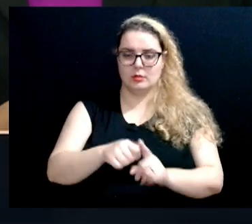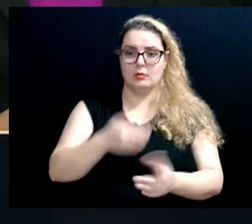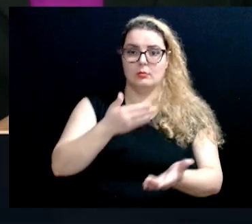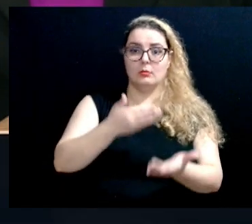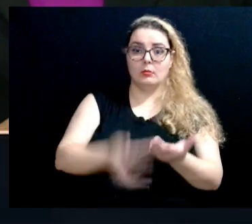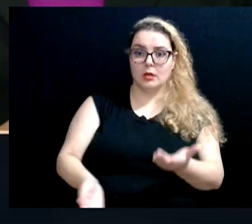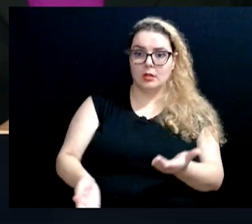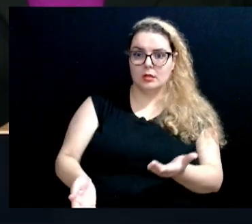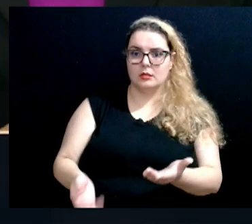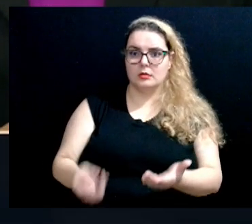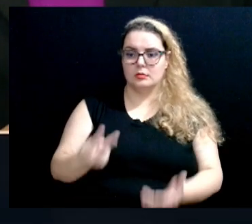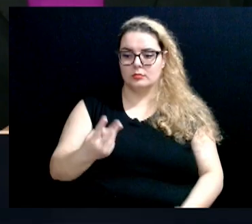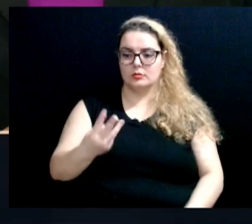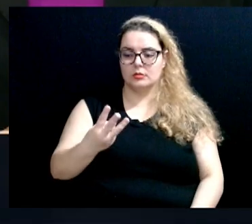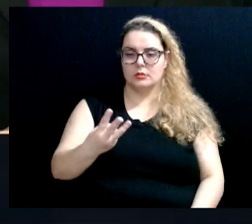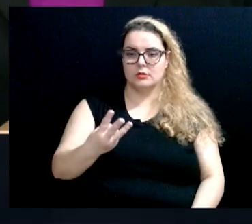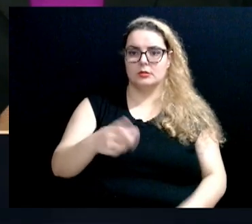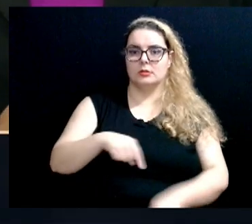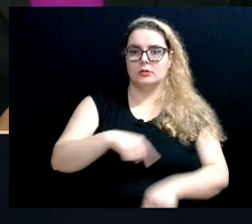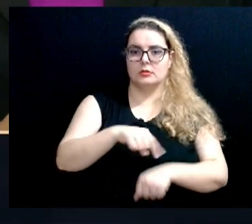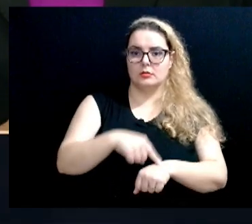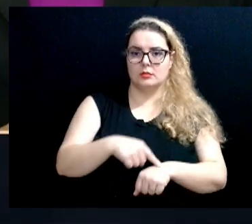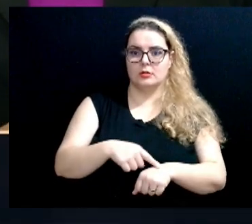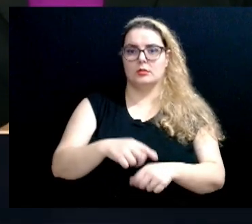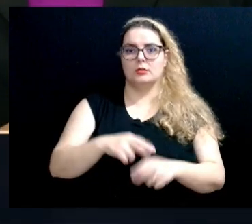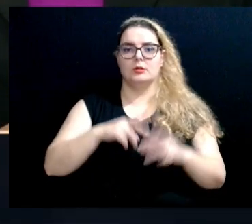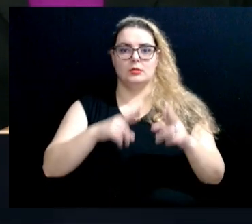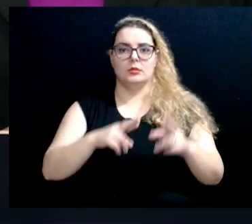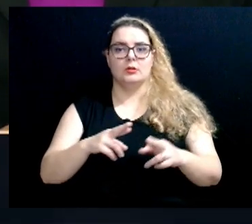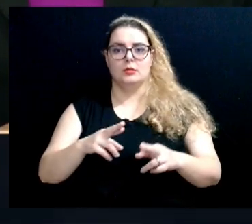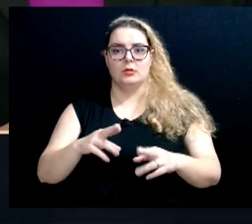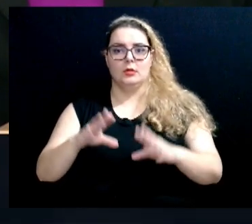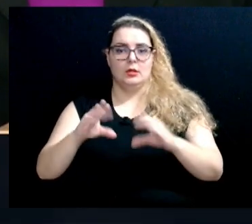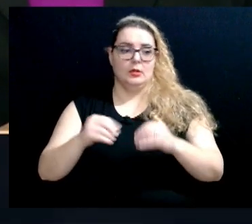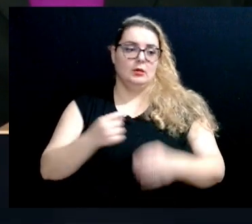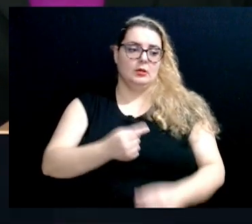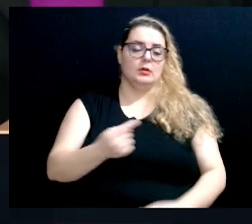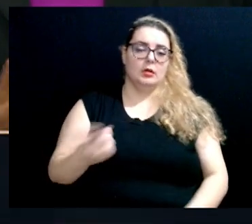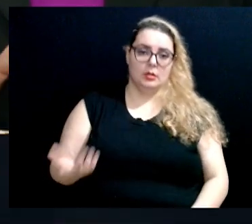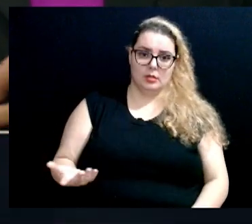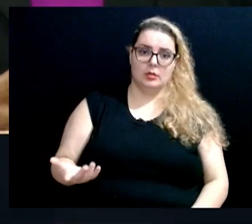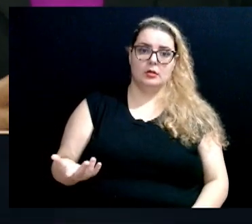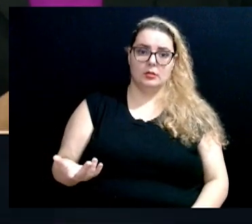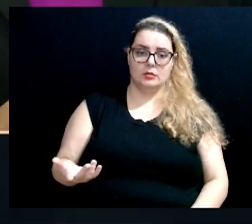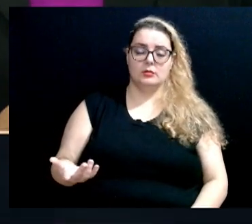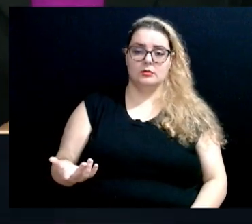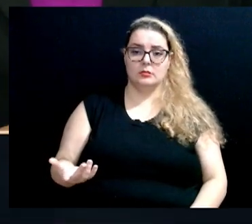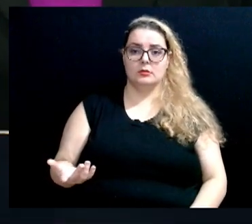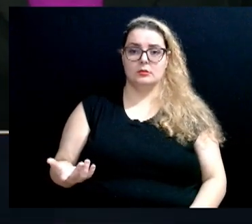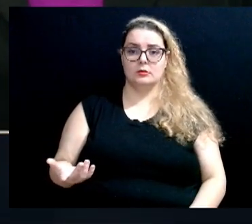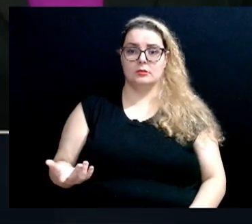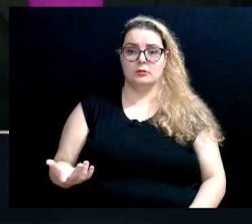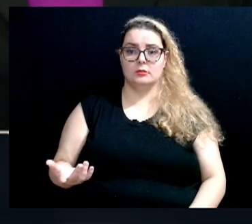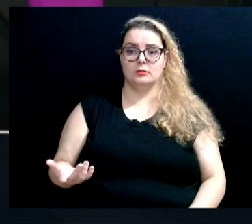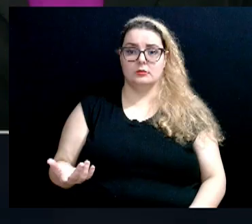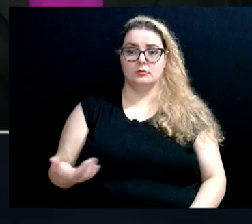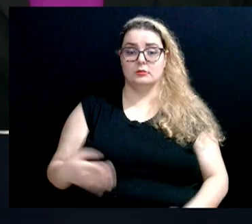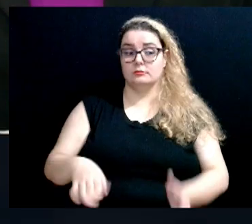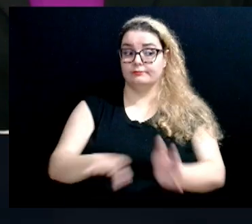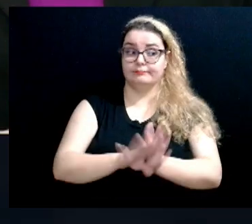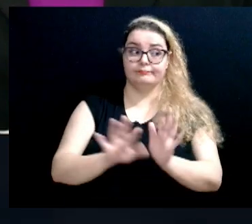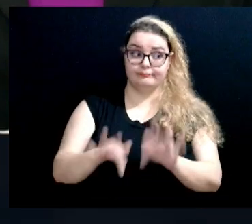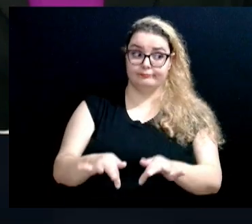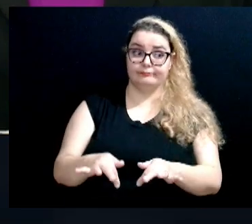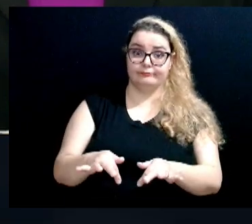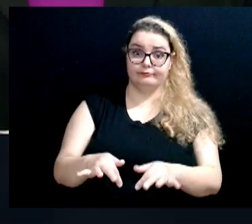3 horas de sono por dia, por noite, né? Isso chega no final do mês, tem um volume muito grande